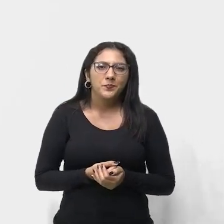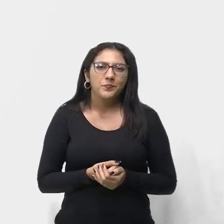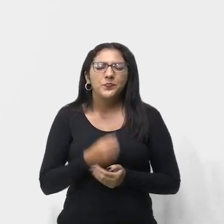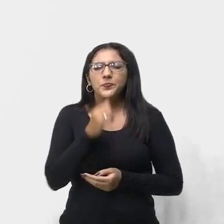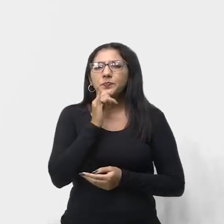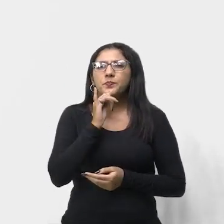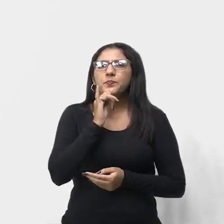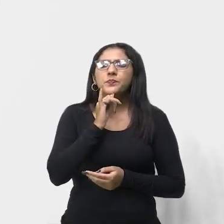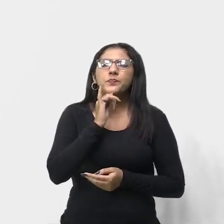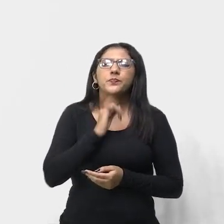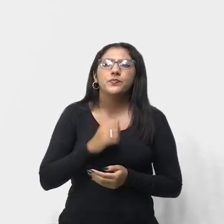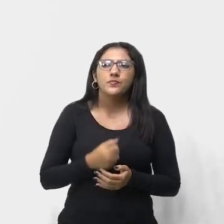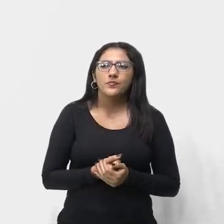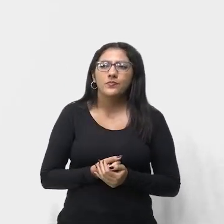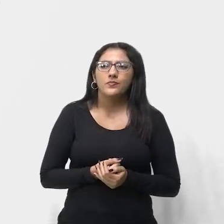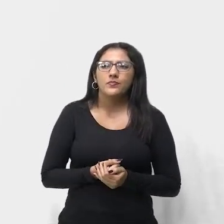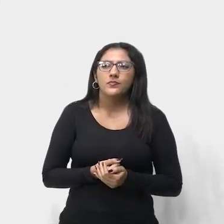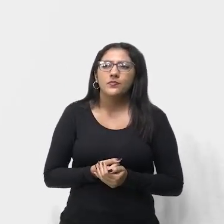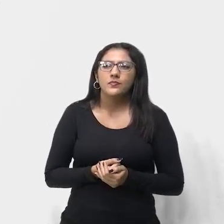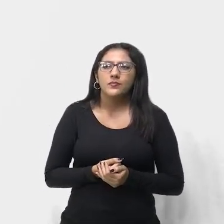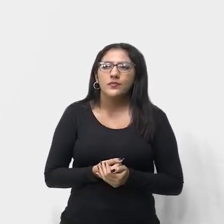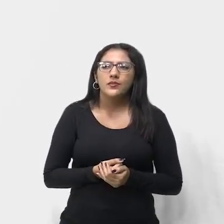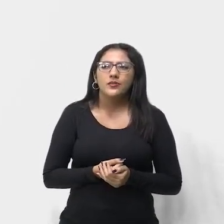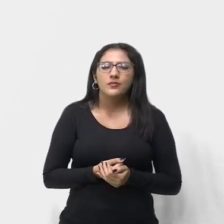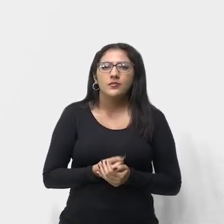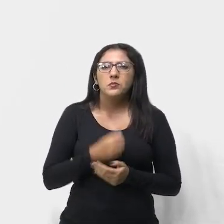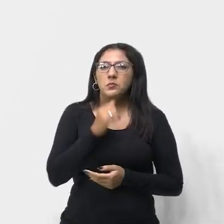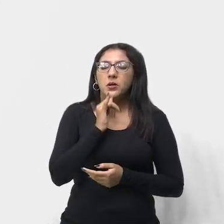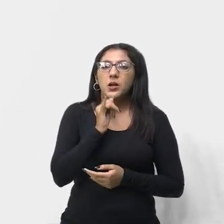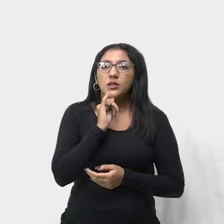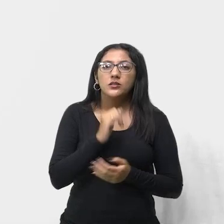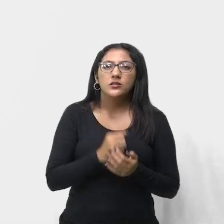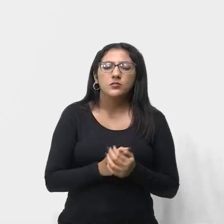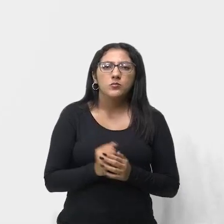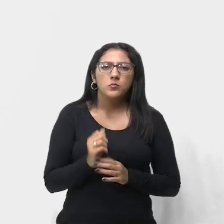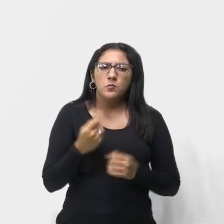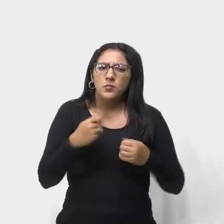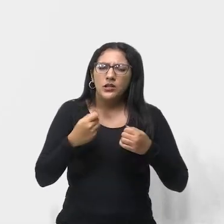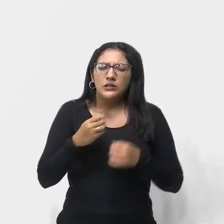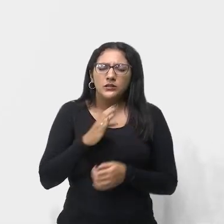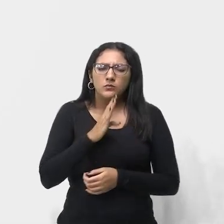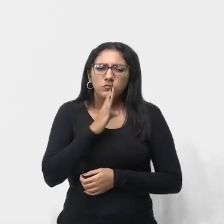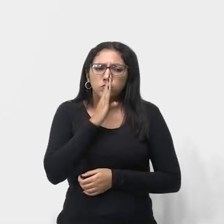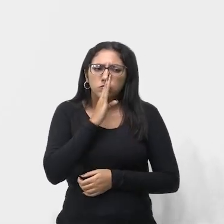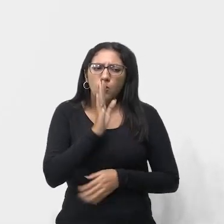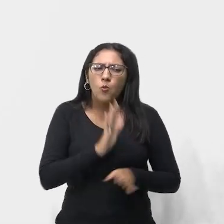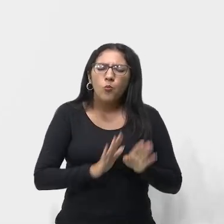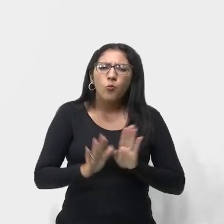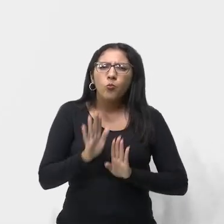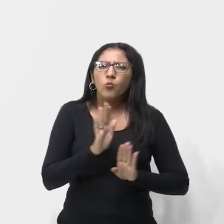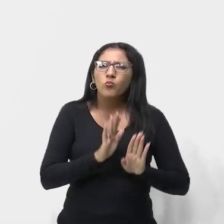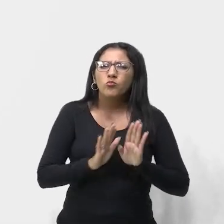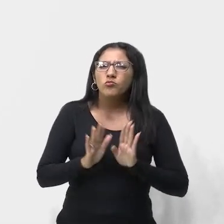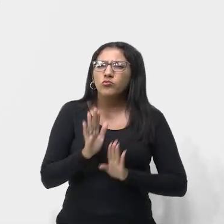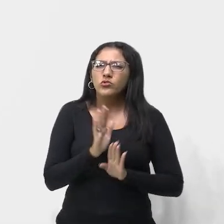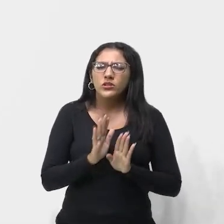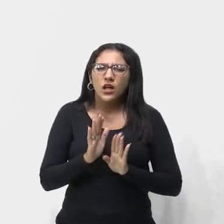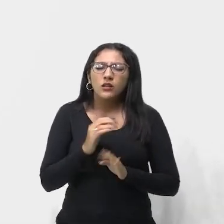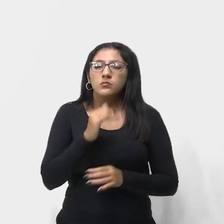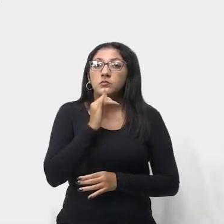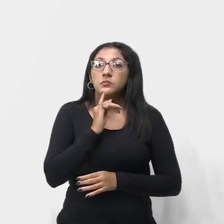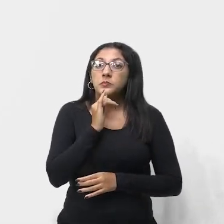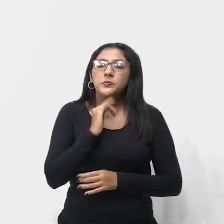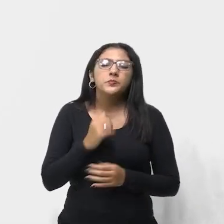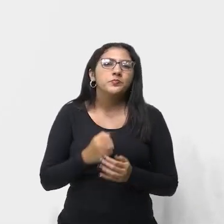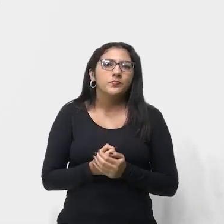personificação. Quando a gente quer dizer, né, que a gente tem que tomar cuidado, fazer silêncio, porque outras pessoas